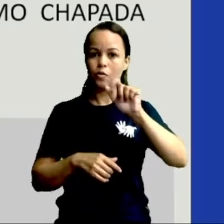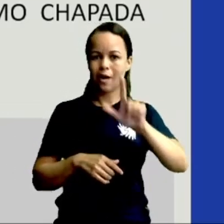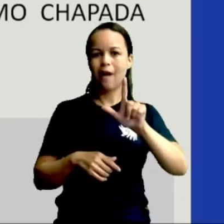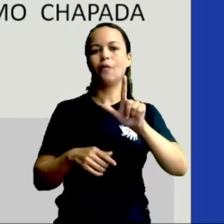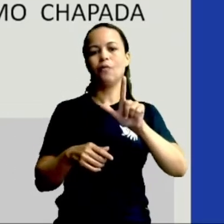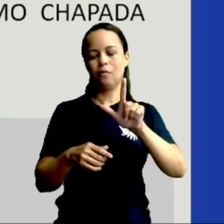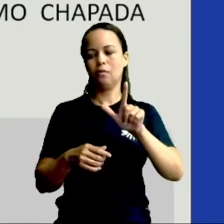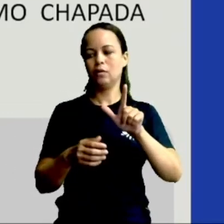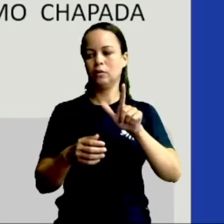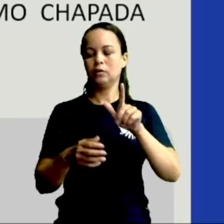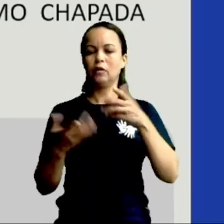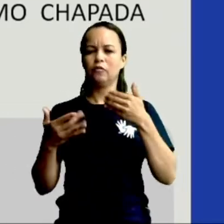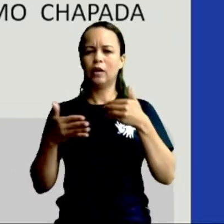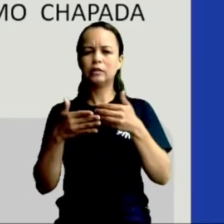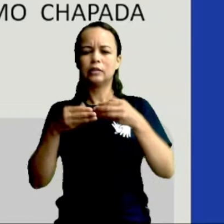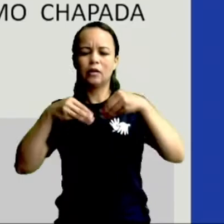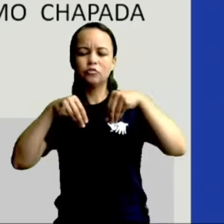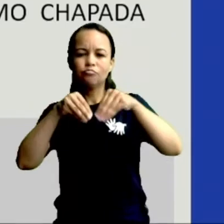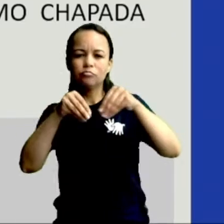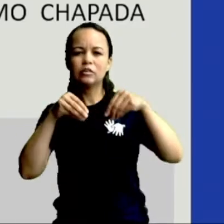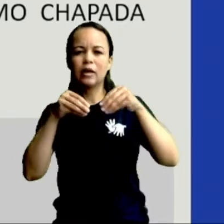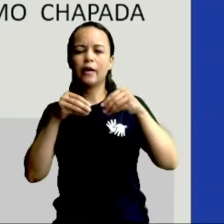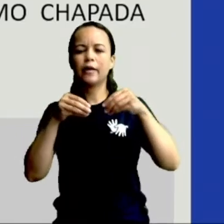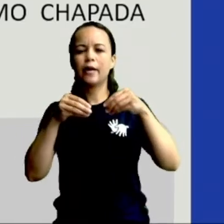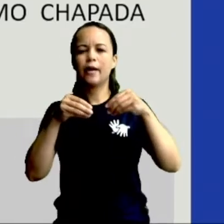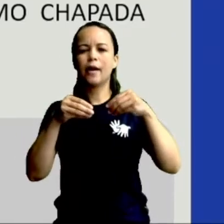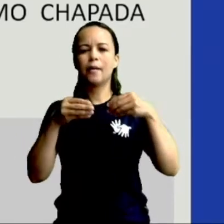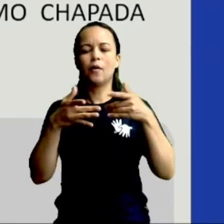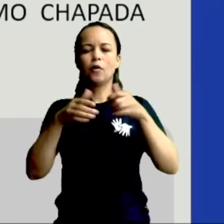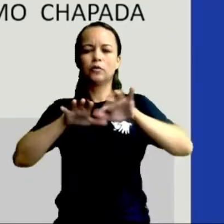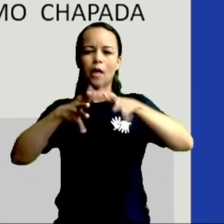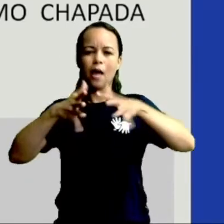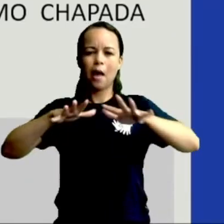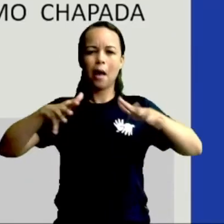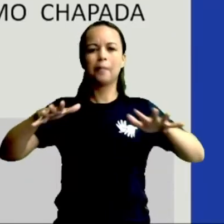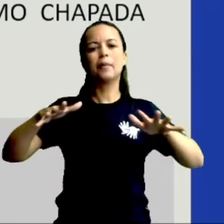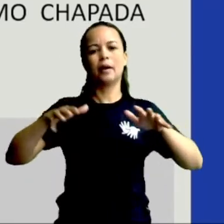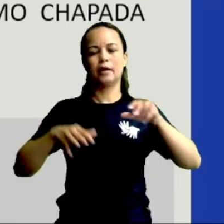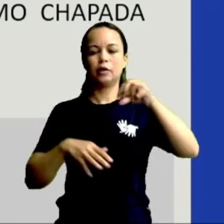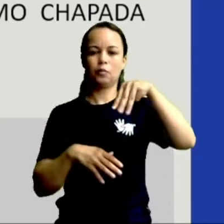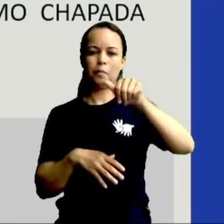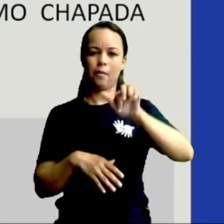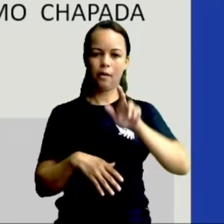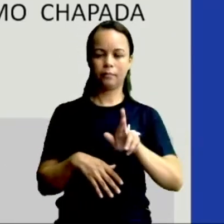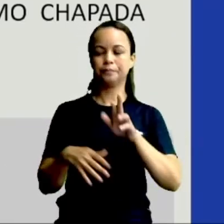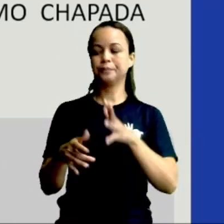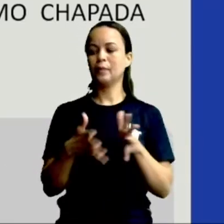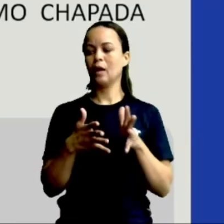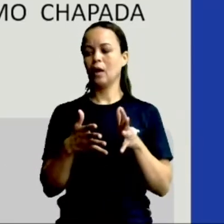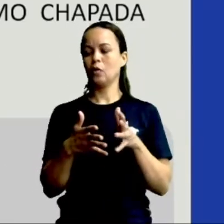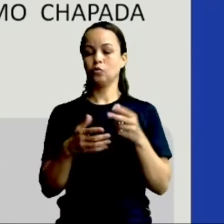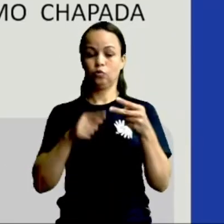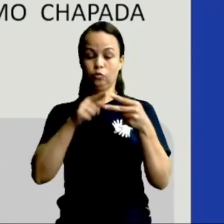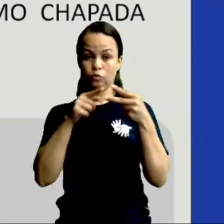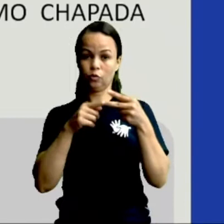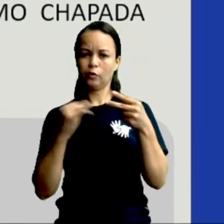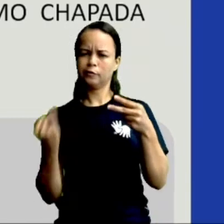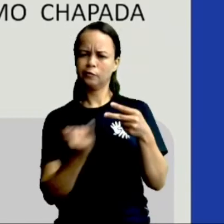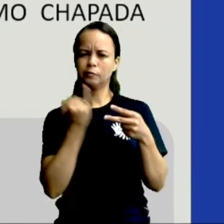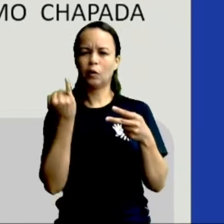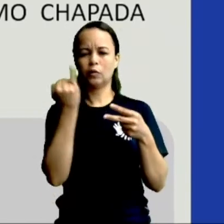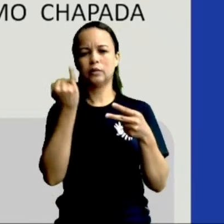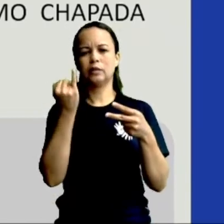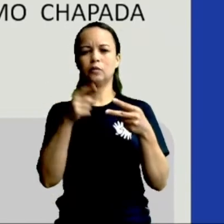litoral, né? Da nossa faixa de areia, das praias e do mar. Os dois planaltos mais importantes